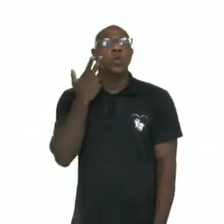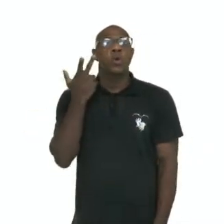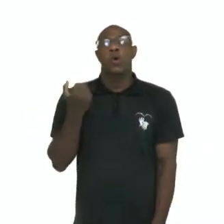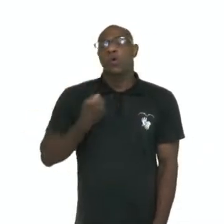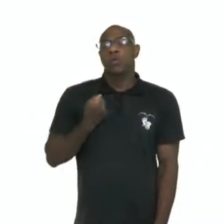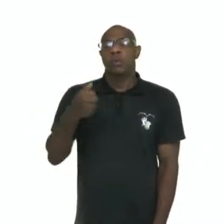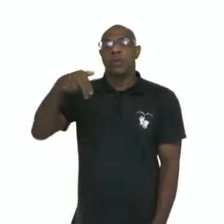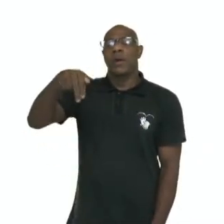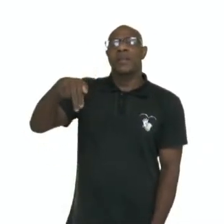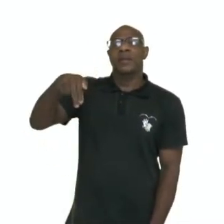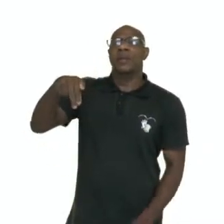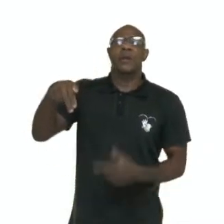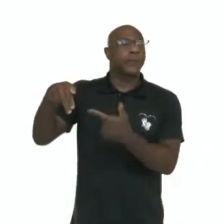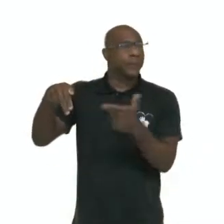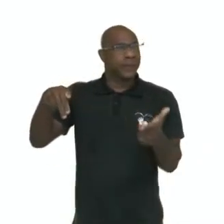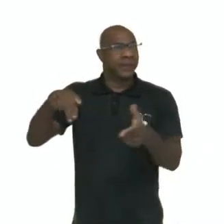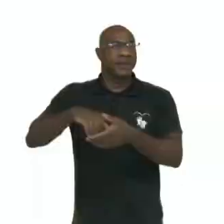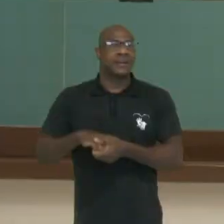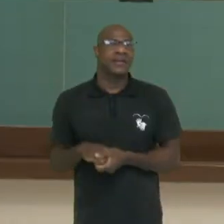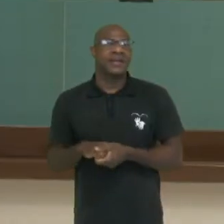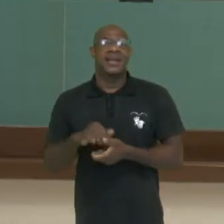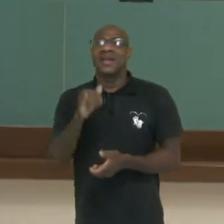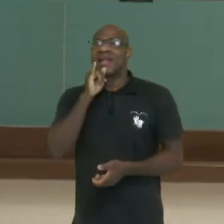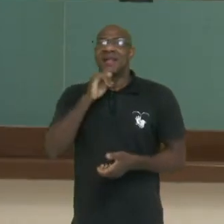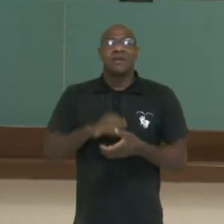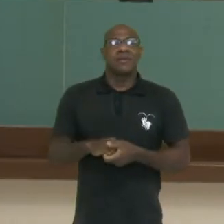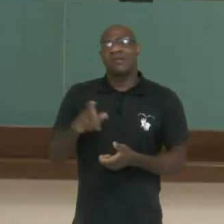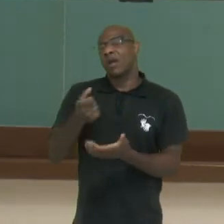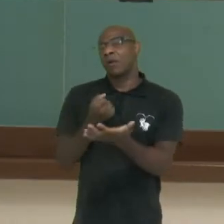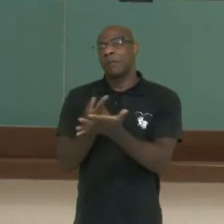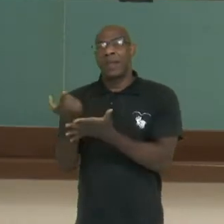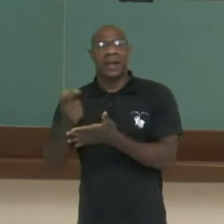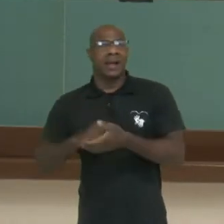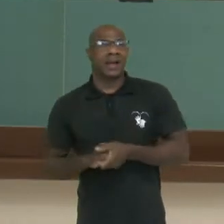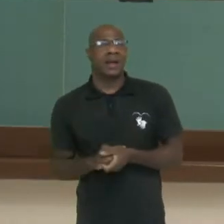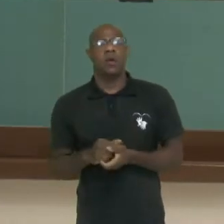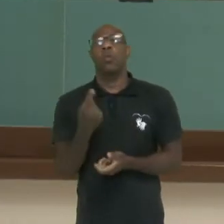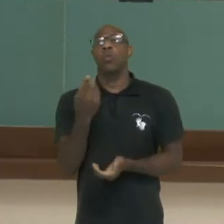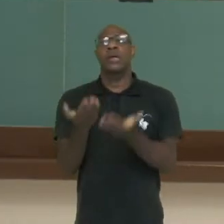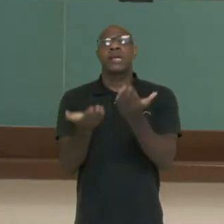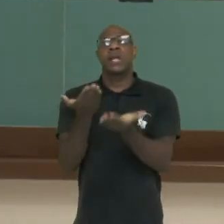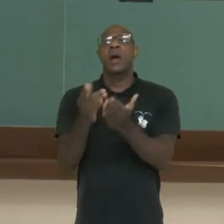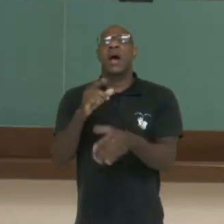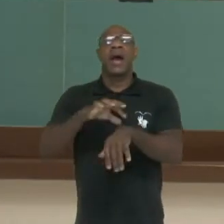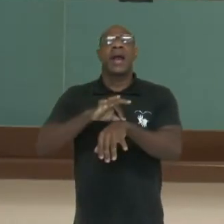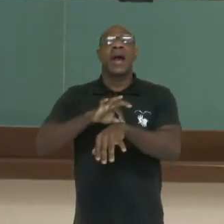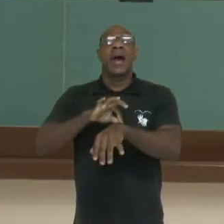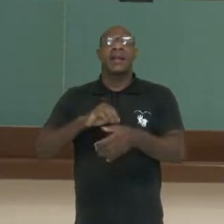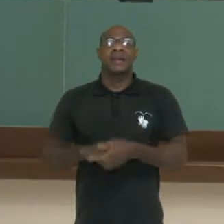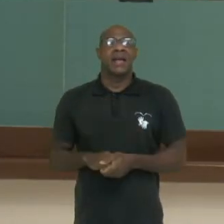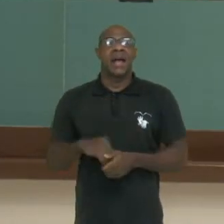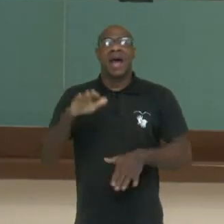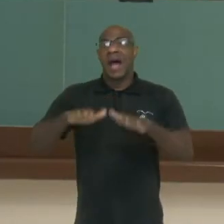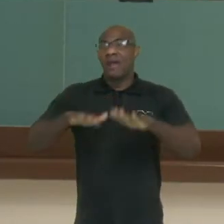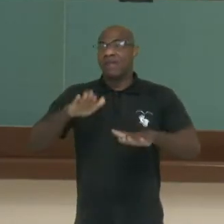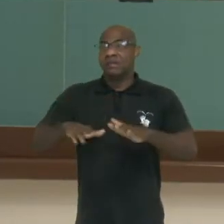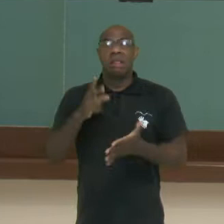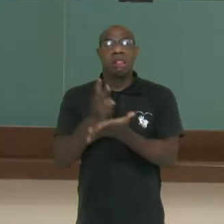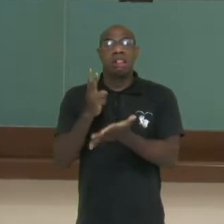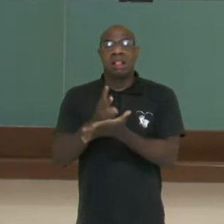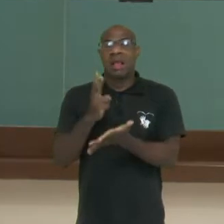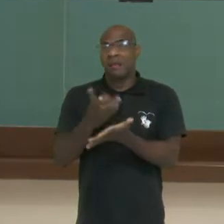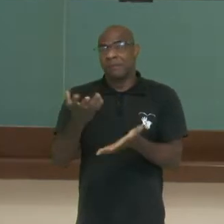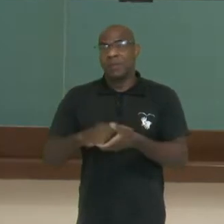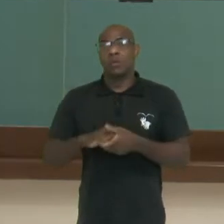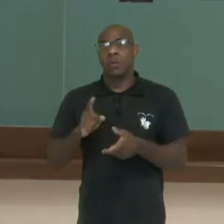Não é verdade? Quando você vai lá comprar, né, um quilo de carne, não é verdade? Às vezes, nem sempre quem